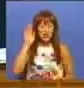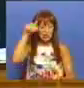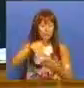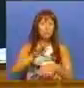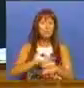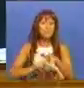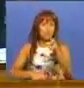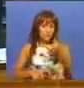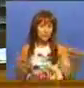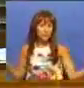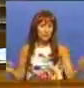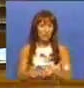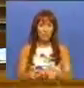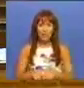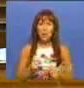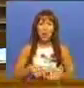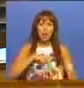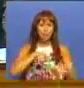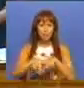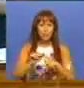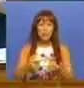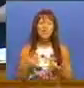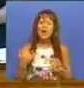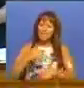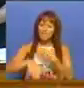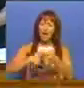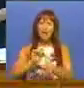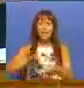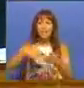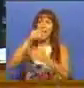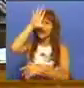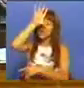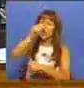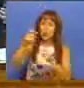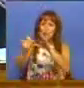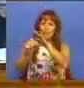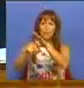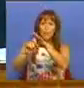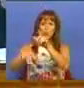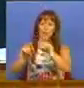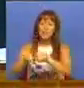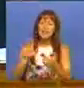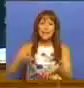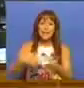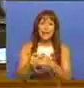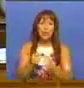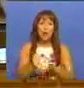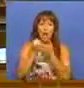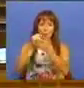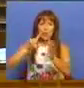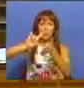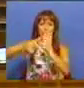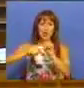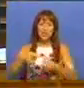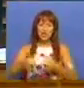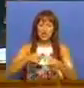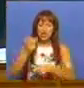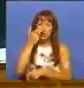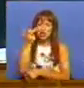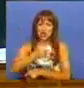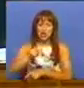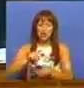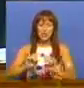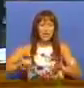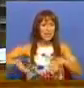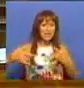resultante desta política vai para o Estado, para um fundo que deve servir para apoiar projetos de gestão de resíduos